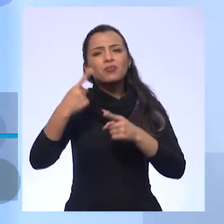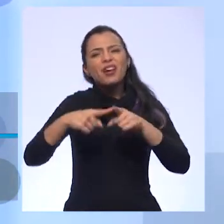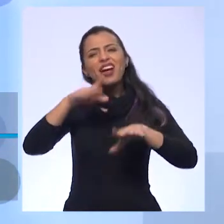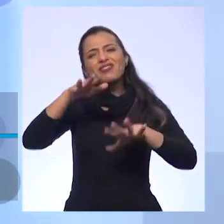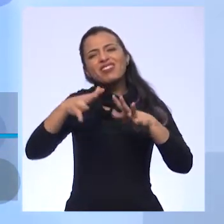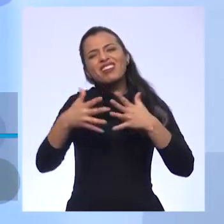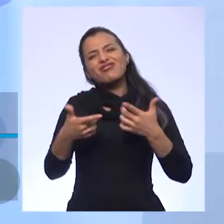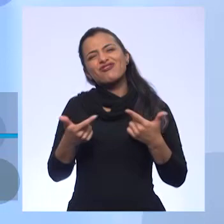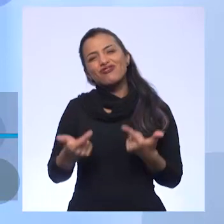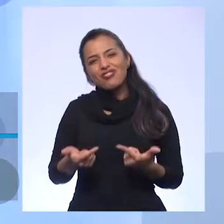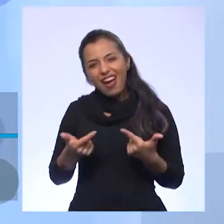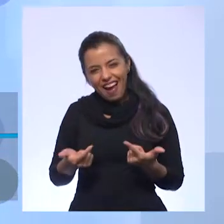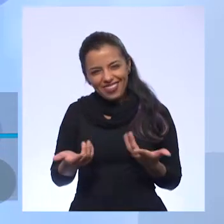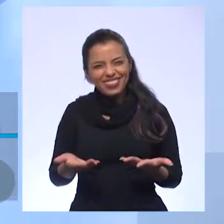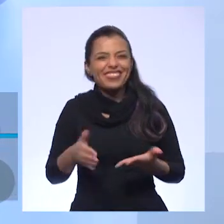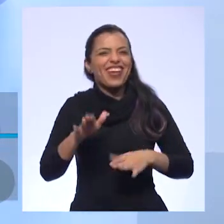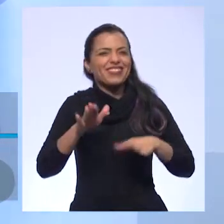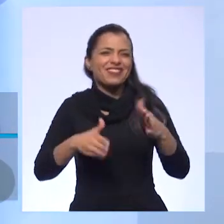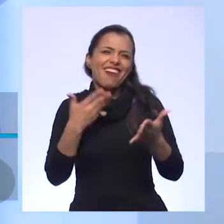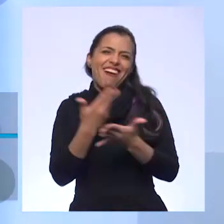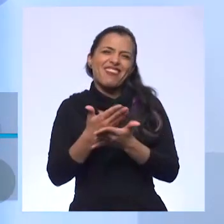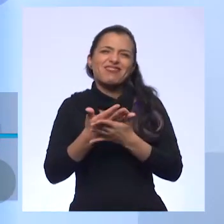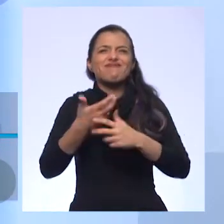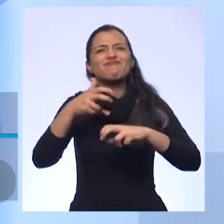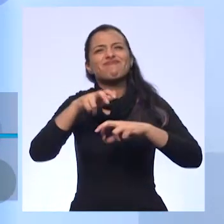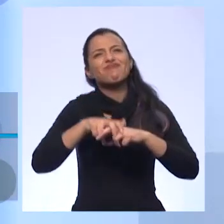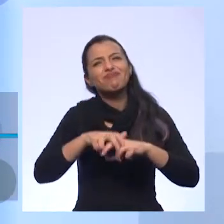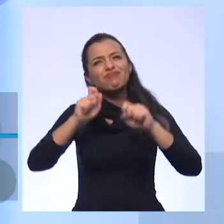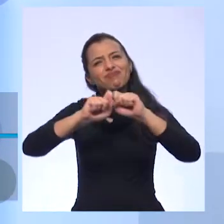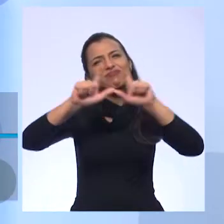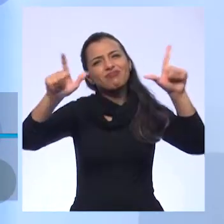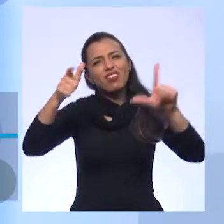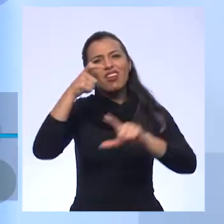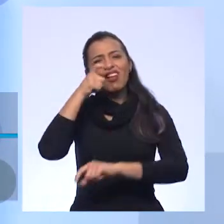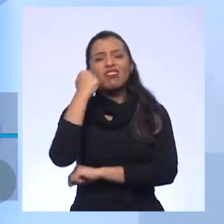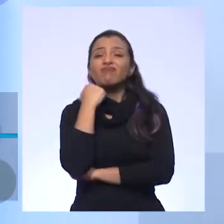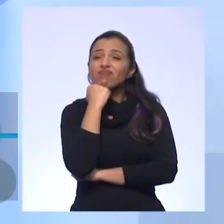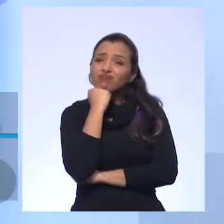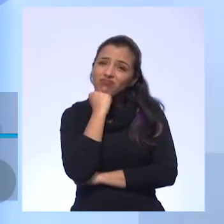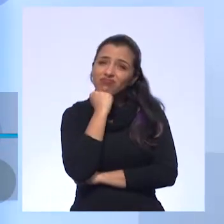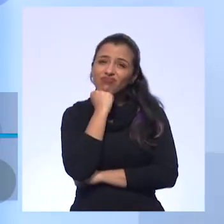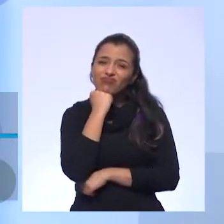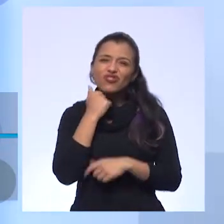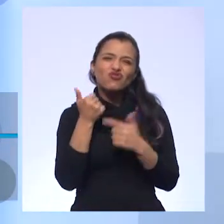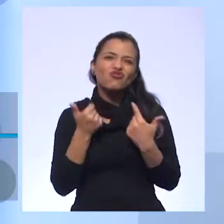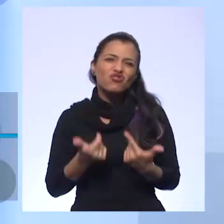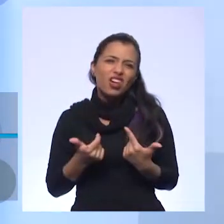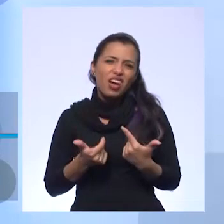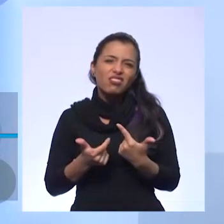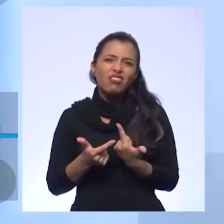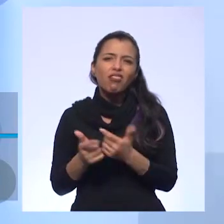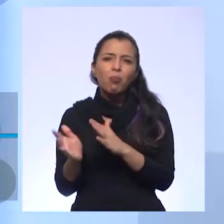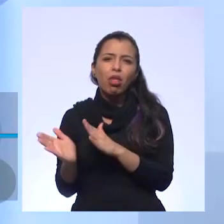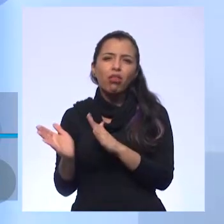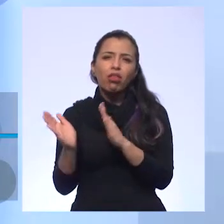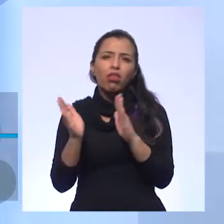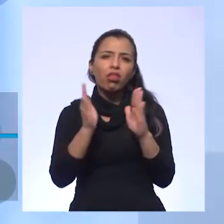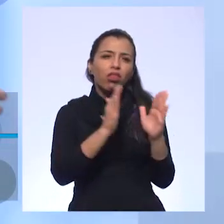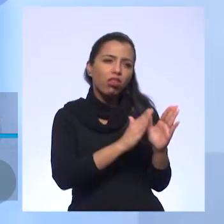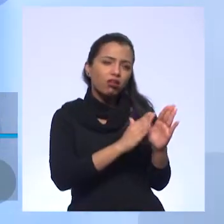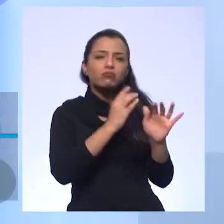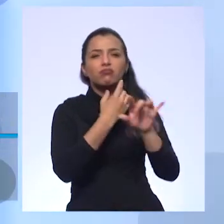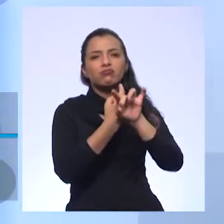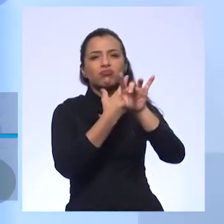chato. A aula já é uma coisa um pouco chata. Se ficar aqui todo o tempo também, né, dando uma aula, uma videoaula, uma aula online, também